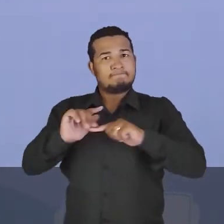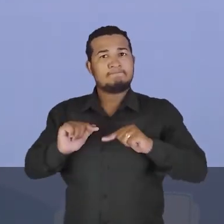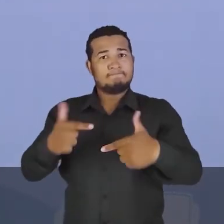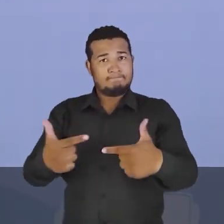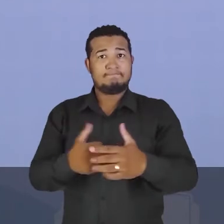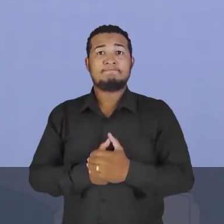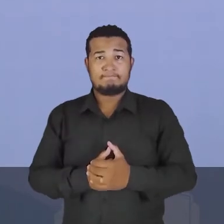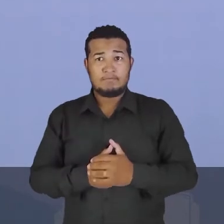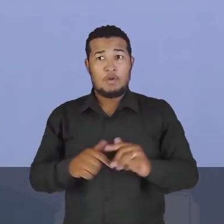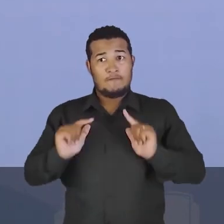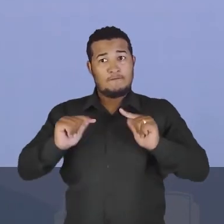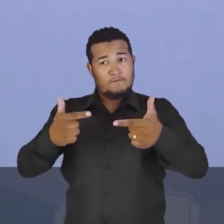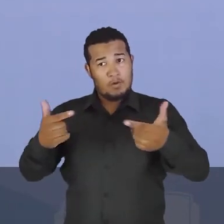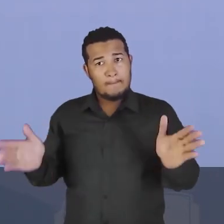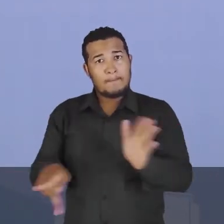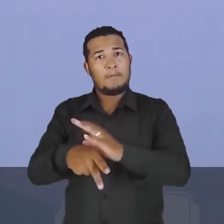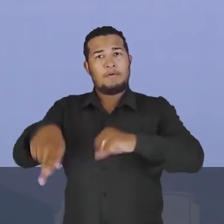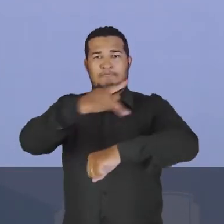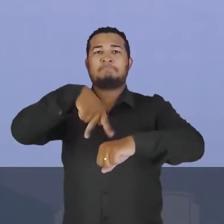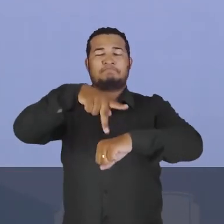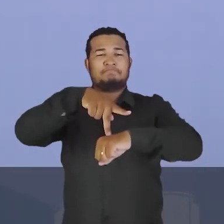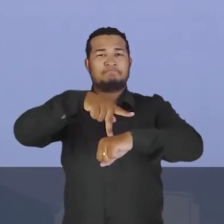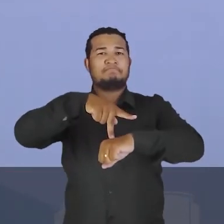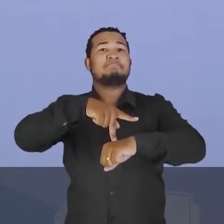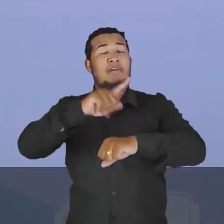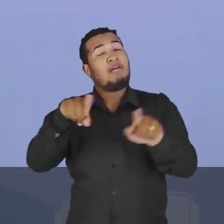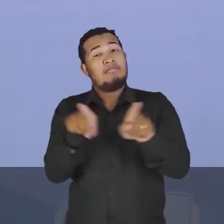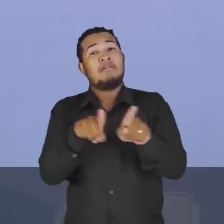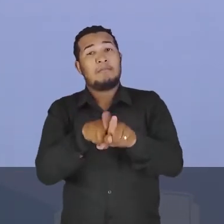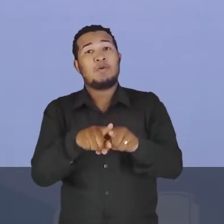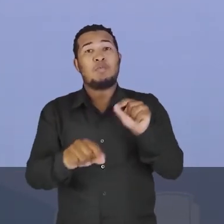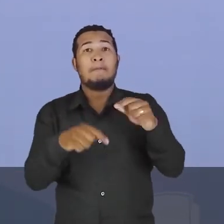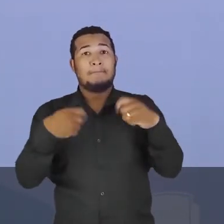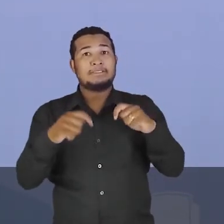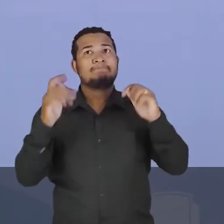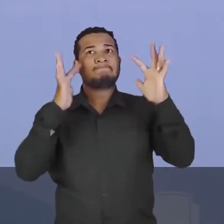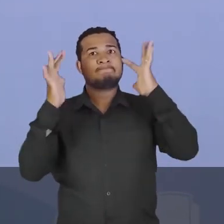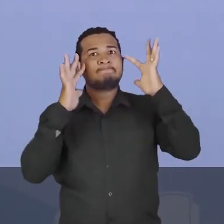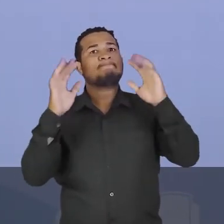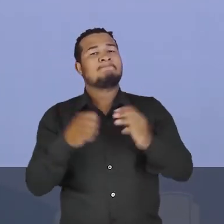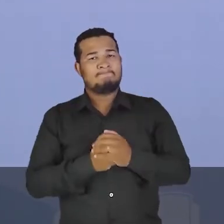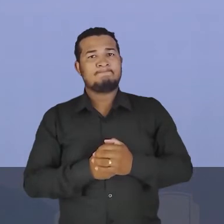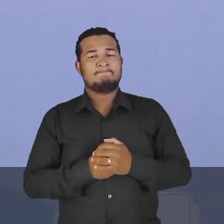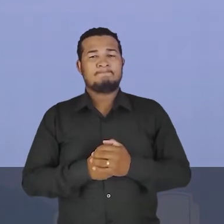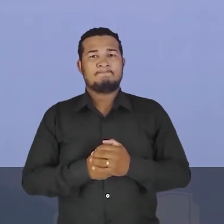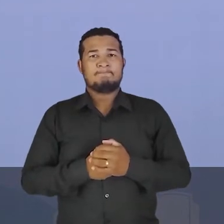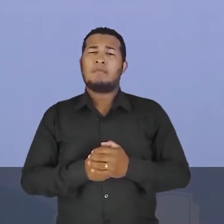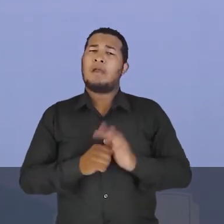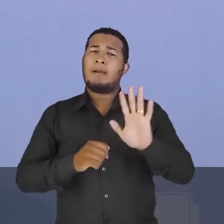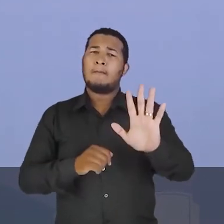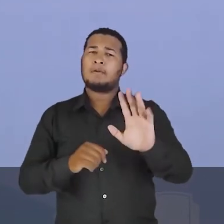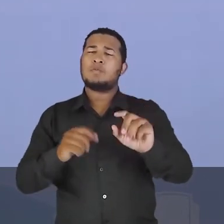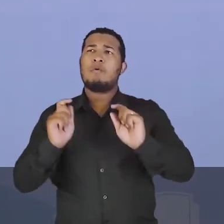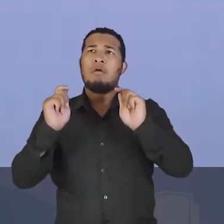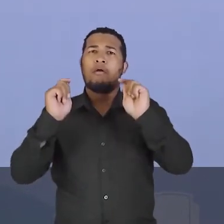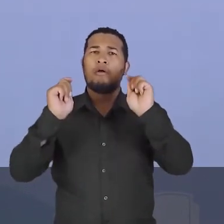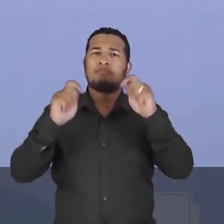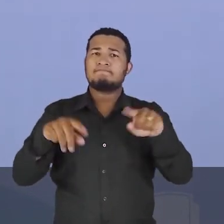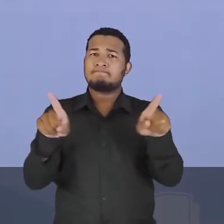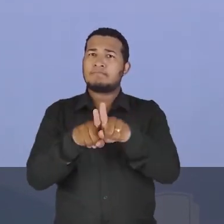nação, agir em prol da nossa nação. Então, esse aqui é um ponto também que nós precisamos destacar. E aí tem a questão, é possível